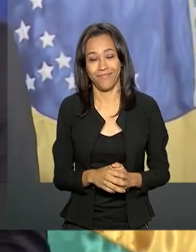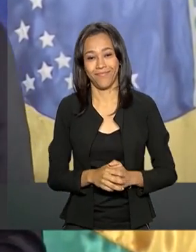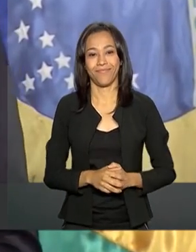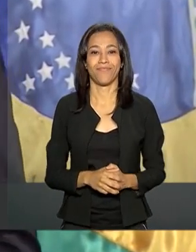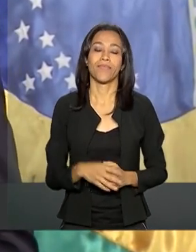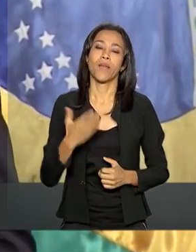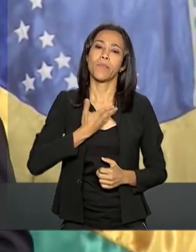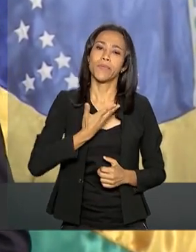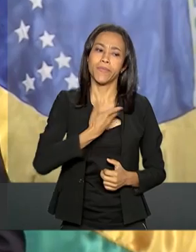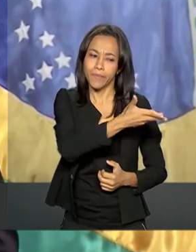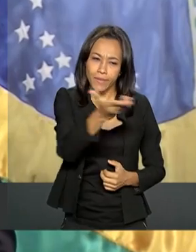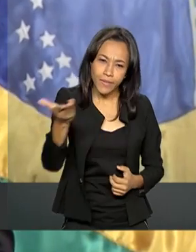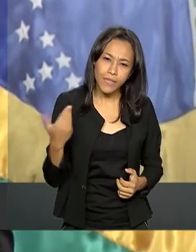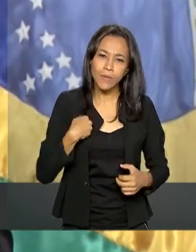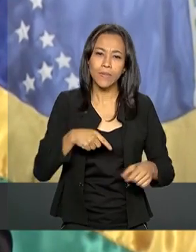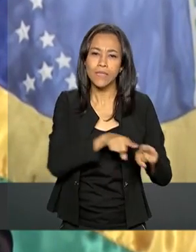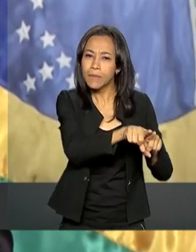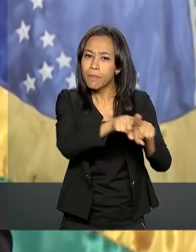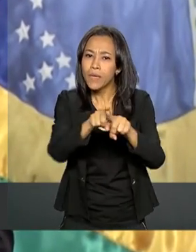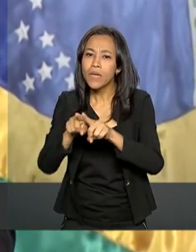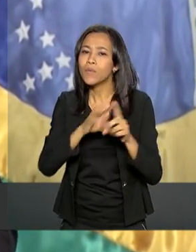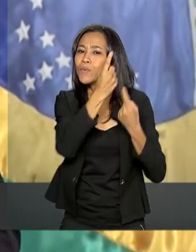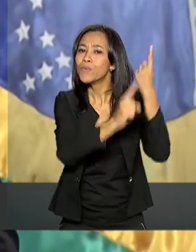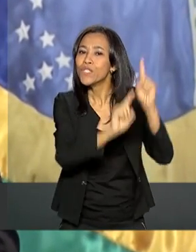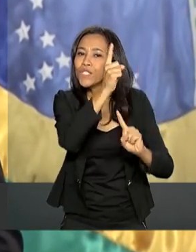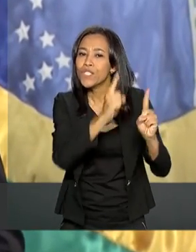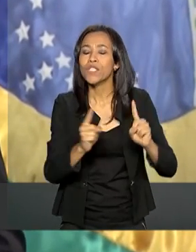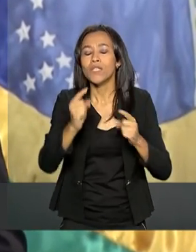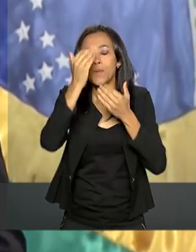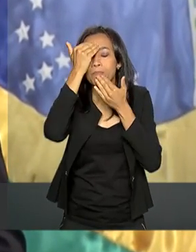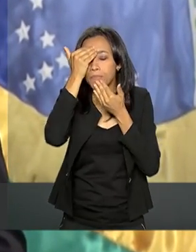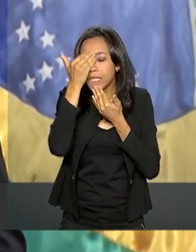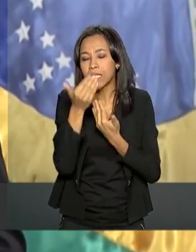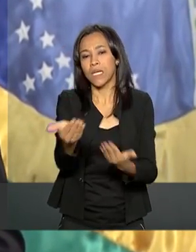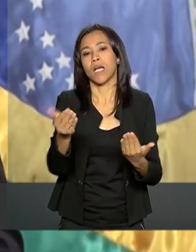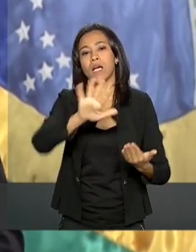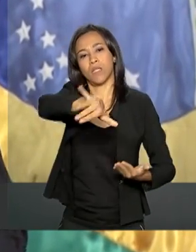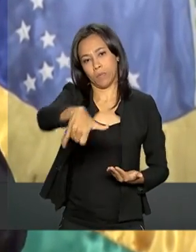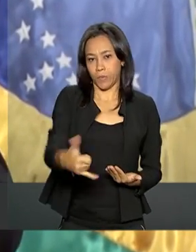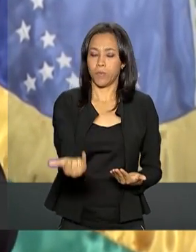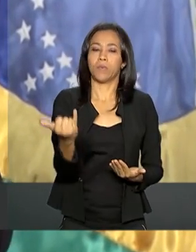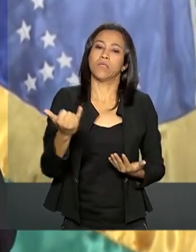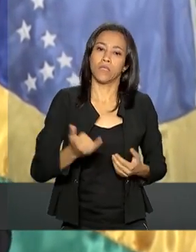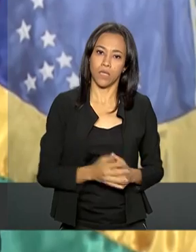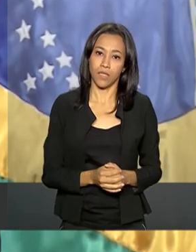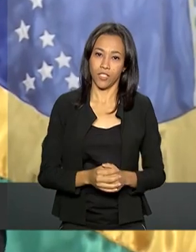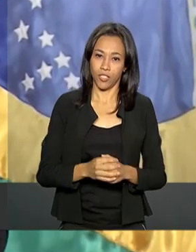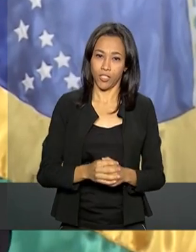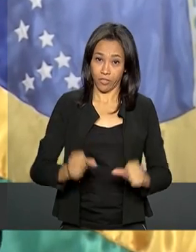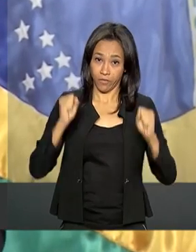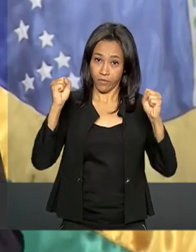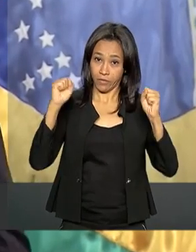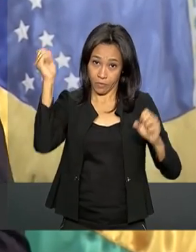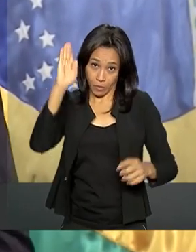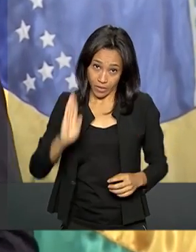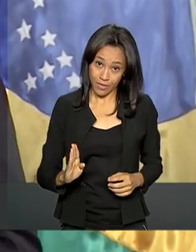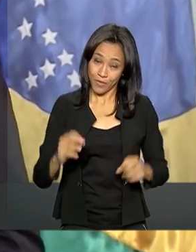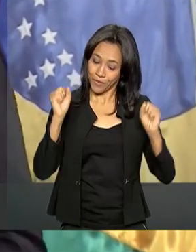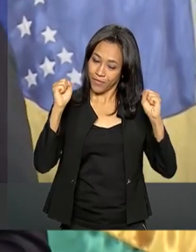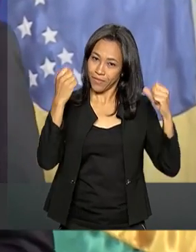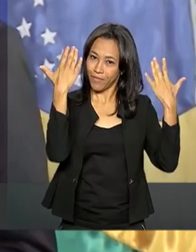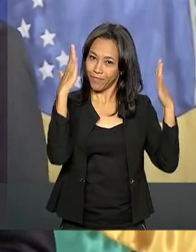Aí, meus amigos, meus irmãos chilenos, meu muito obrigado pela oportunidade. Viva o Brasil, viva